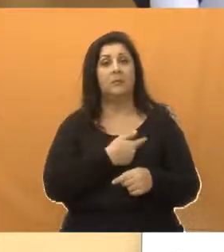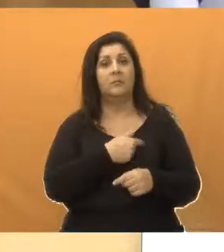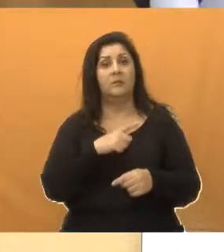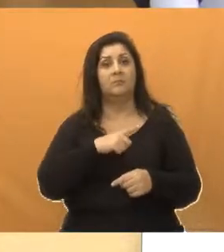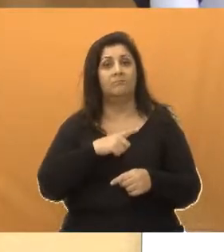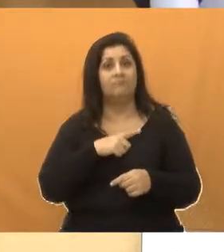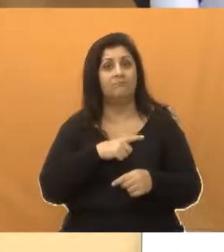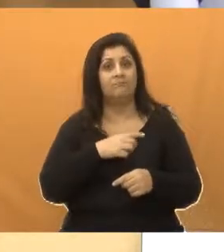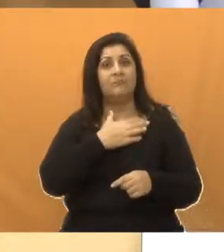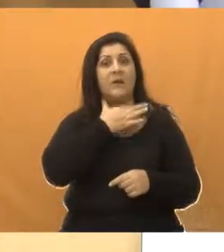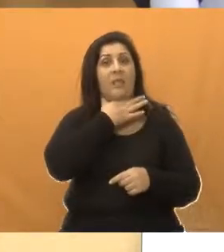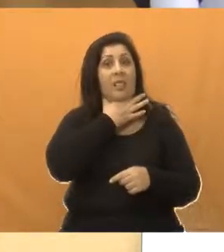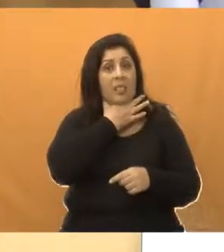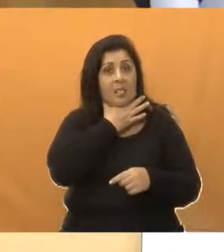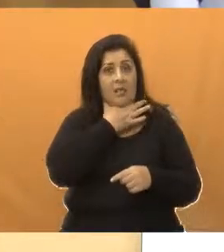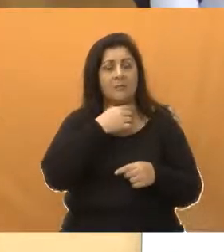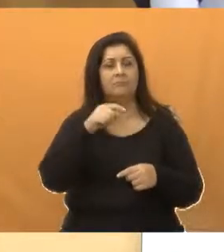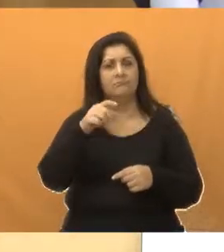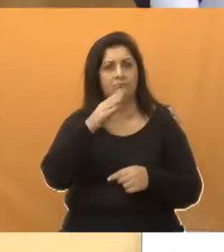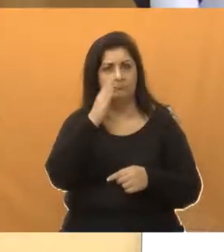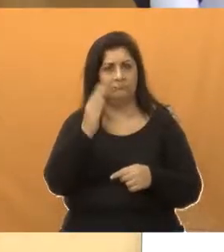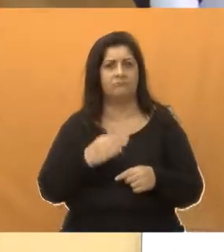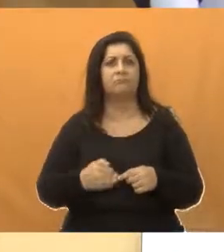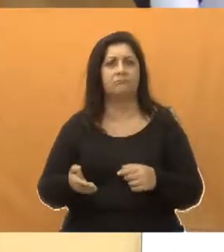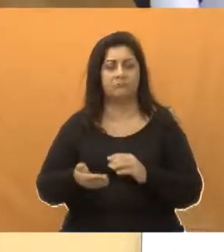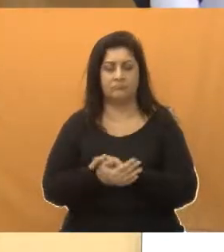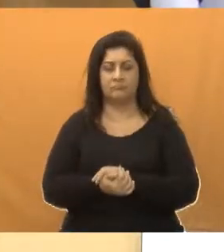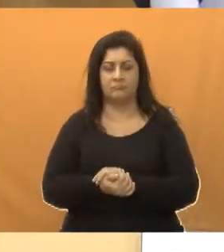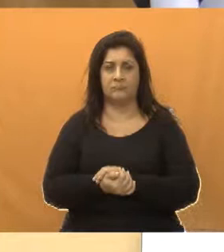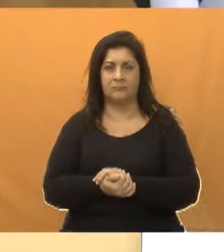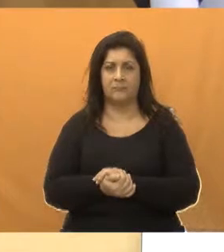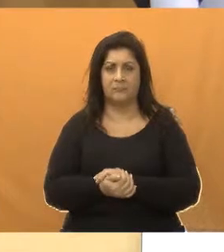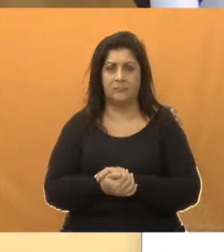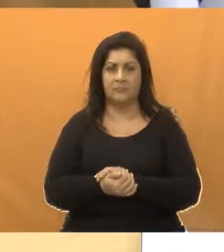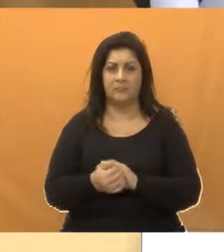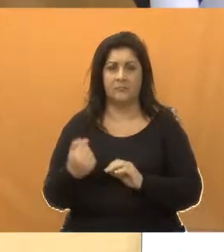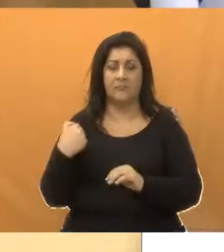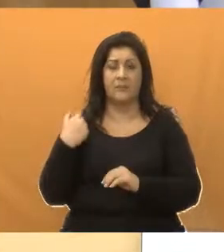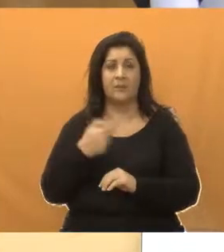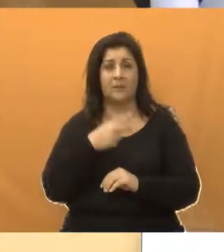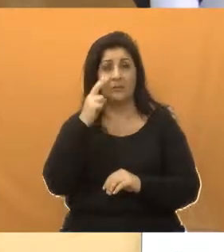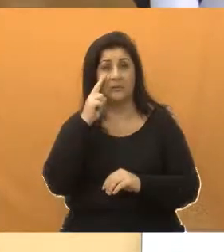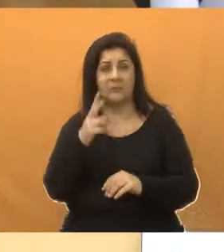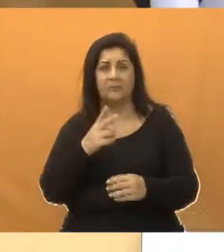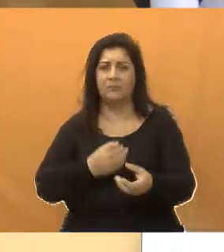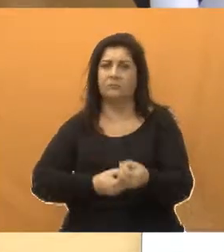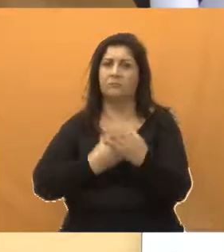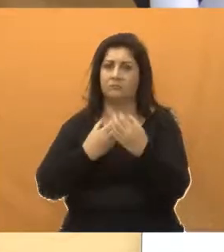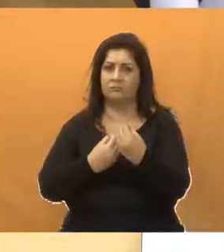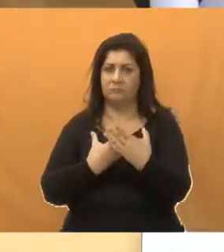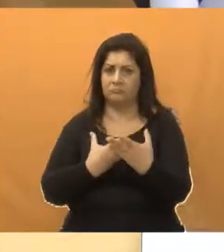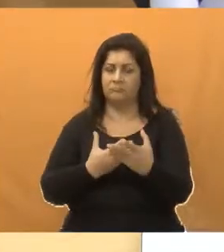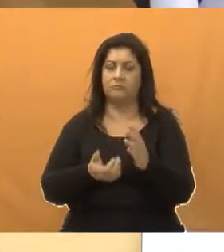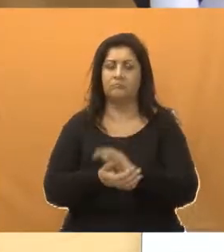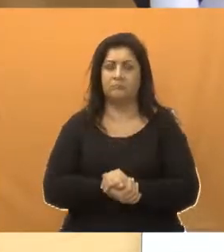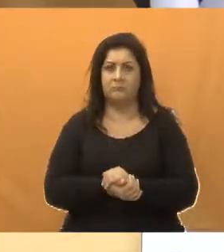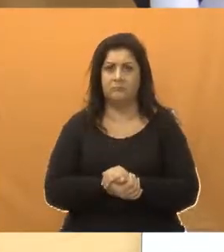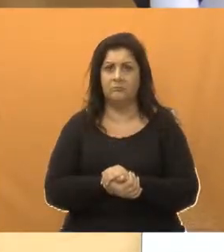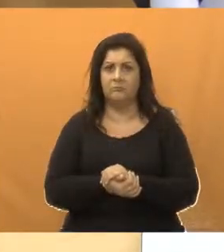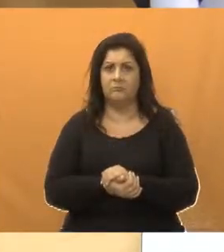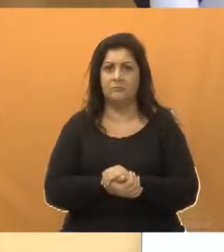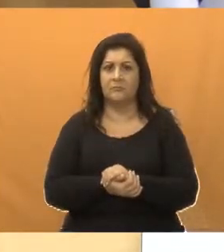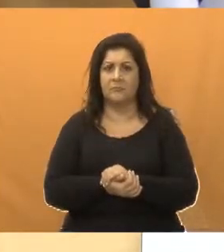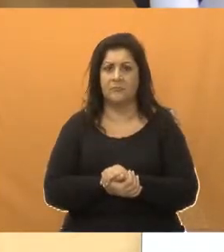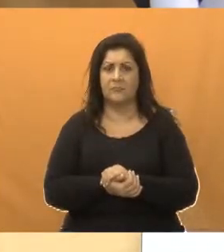momento extremamente difícil nesse país, né? A gente tem acompanhado os dados, na semana passada a economia do